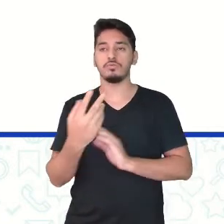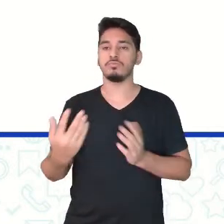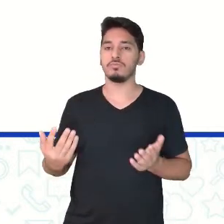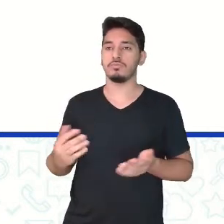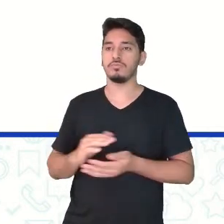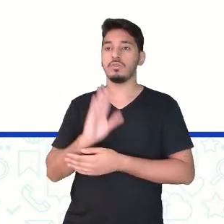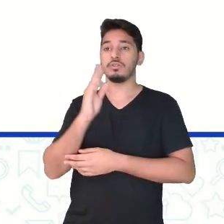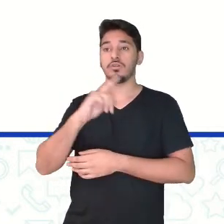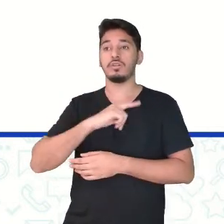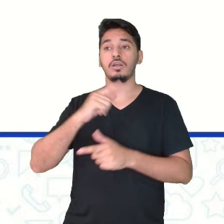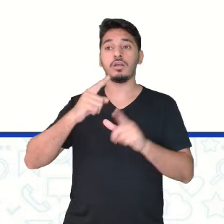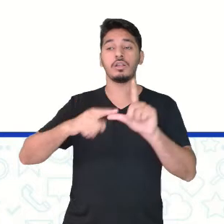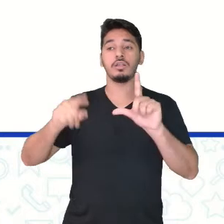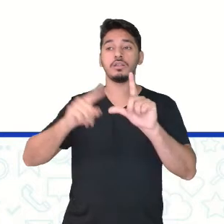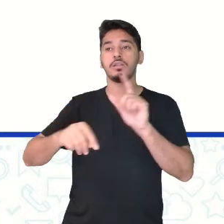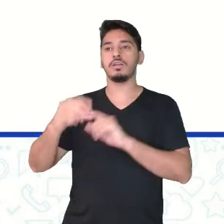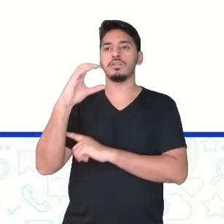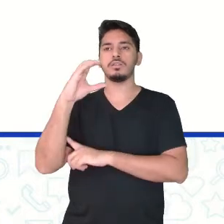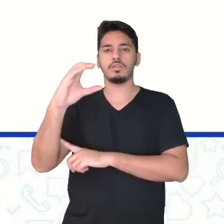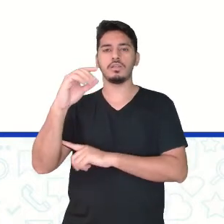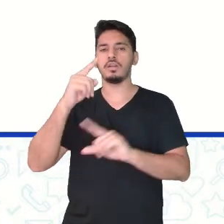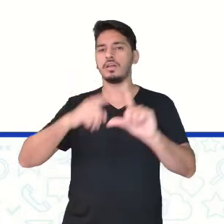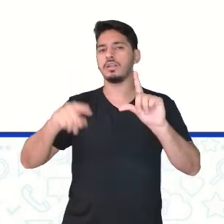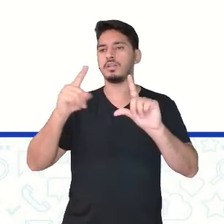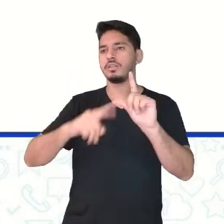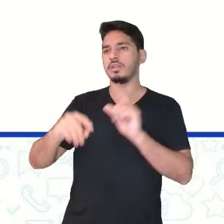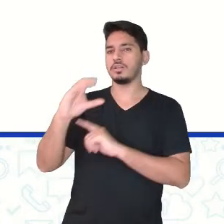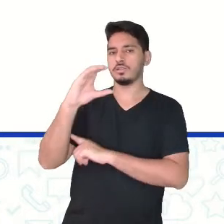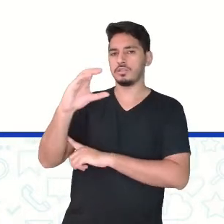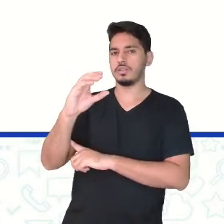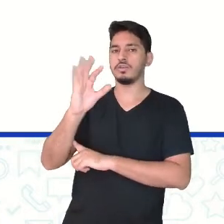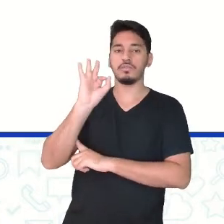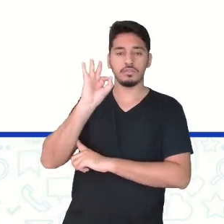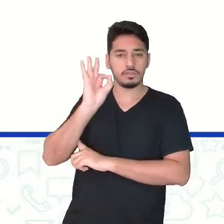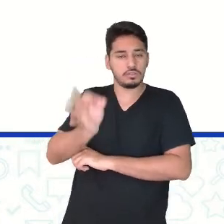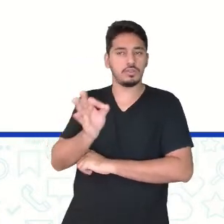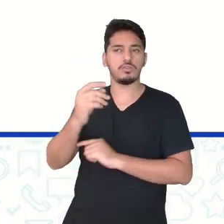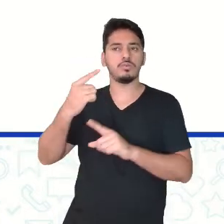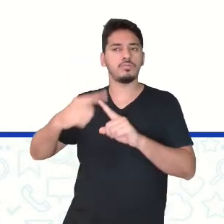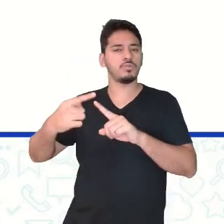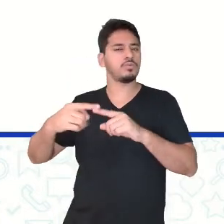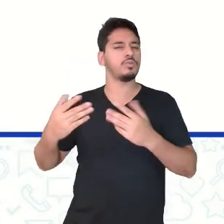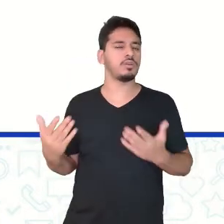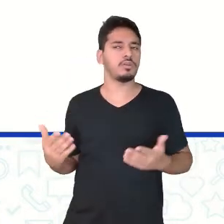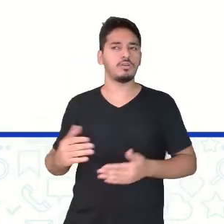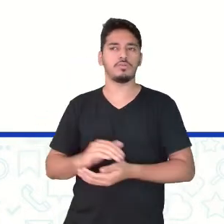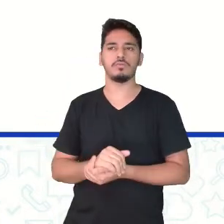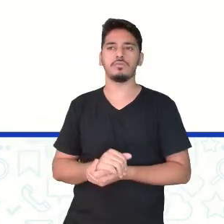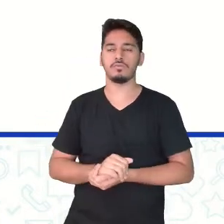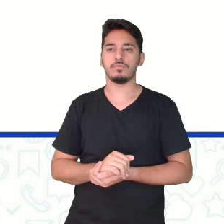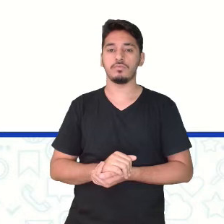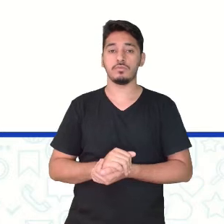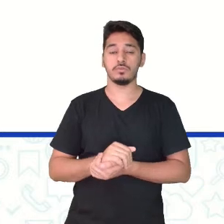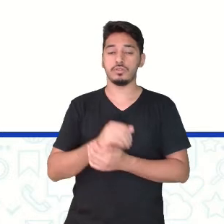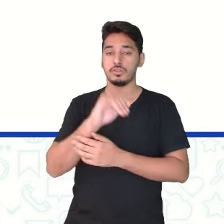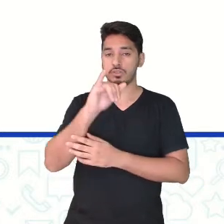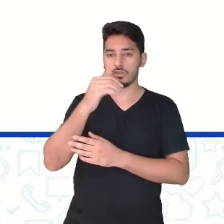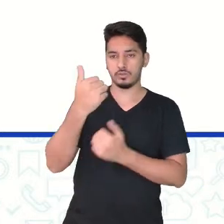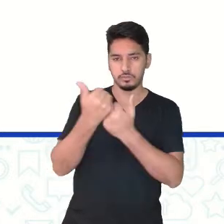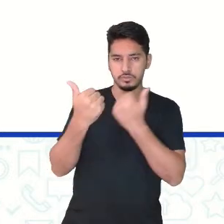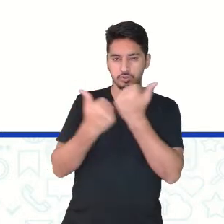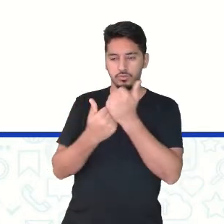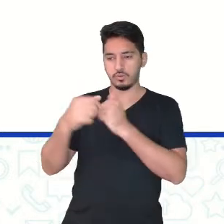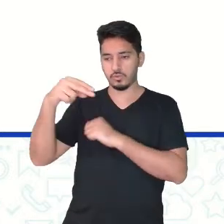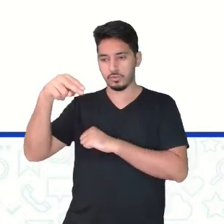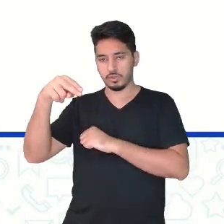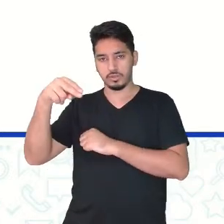2n menos 1, a letra C. A letra C é a que vai ser correspondente. Por que vai ser ela? Porque no lugar de, se eu botar no lugar de n